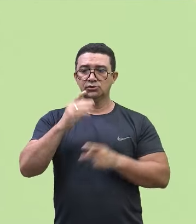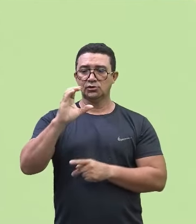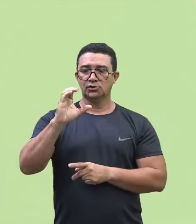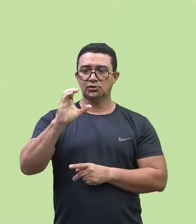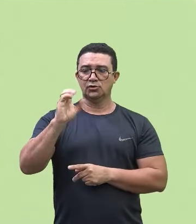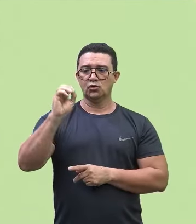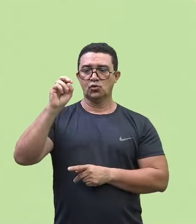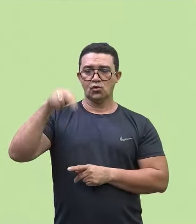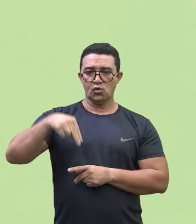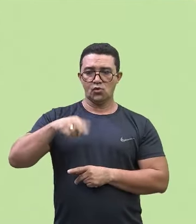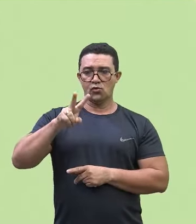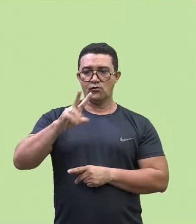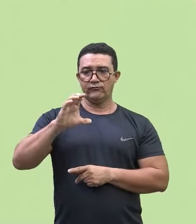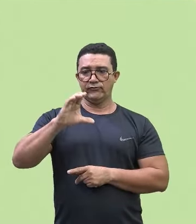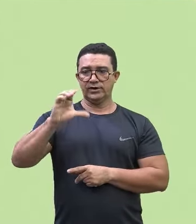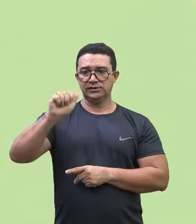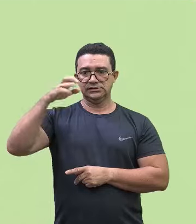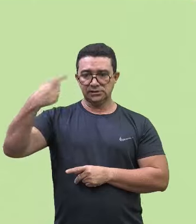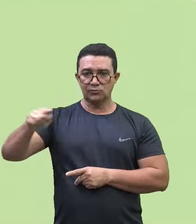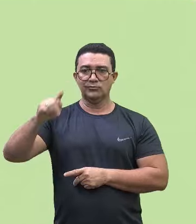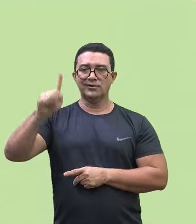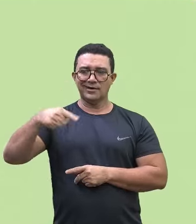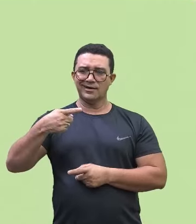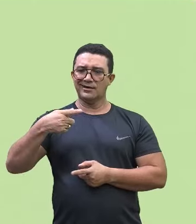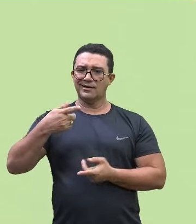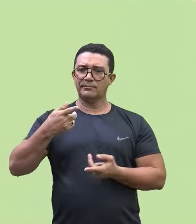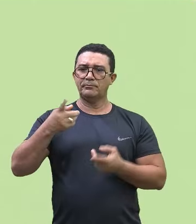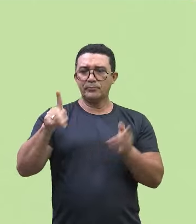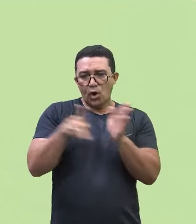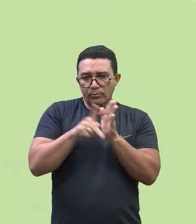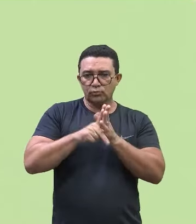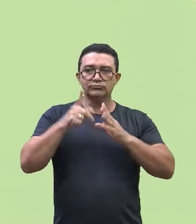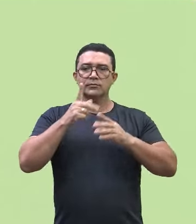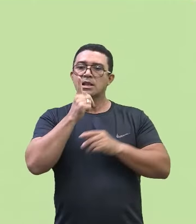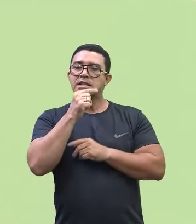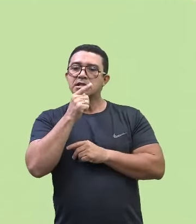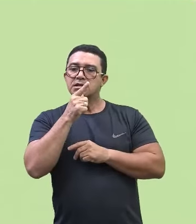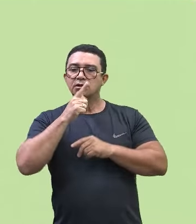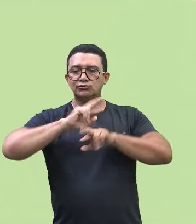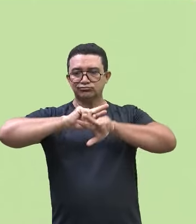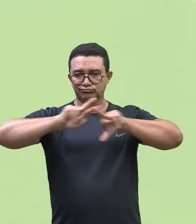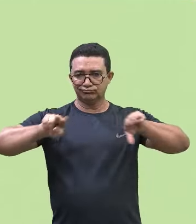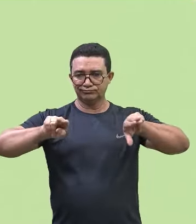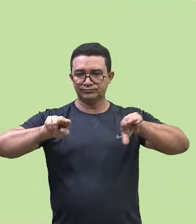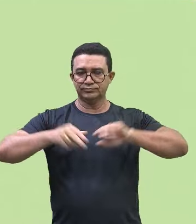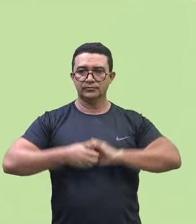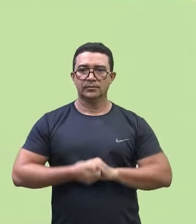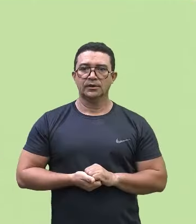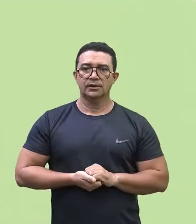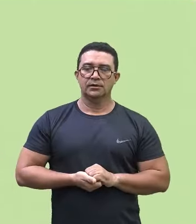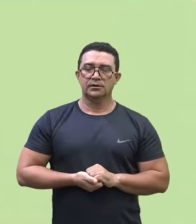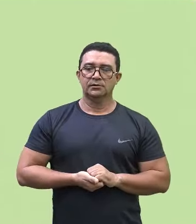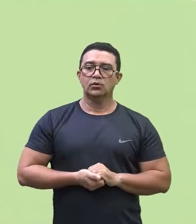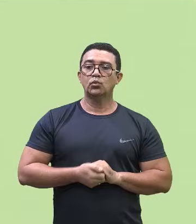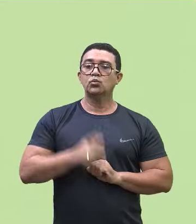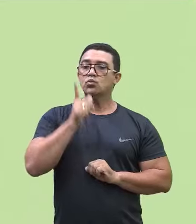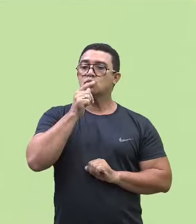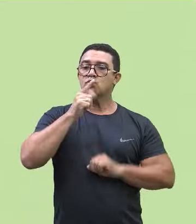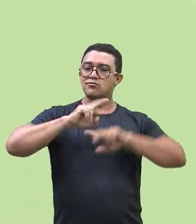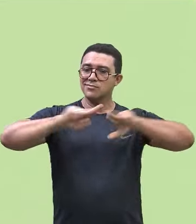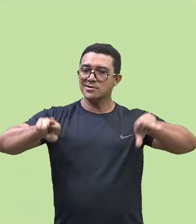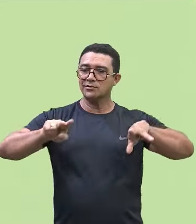convecção, né, a gente está falando ali do líquido, o líquido, quando ele está quente, ele